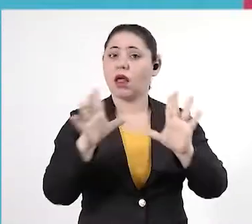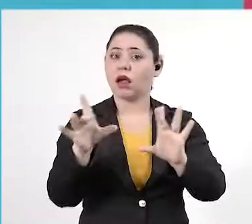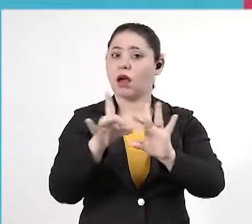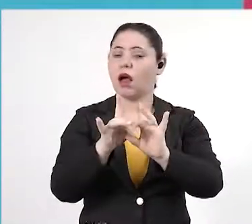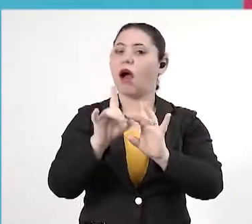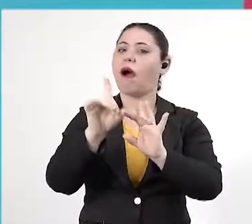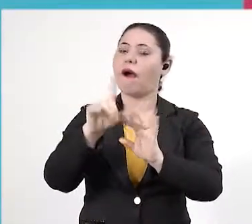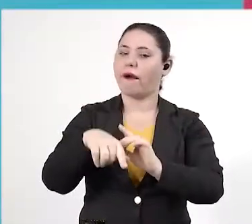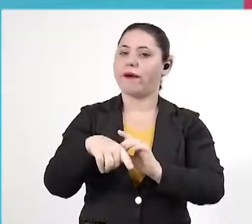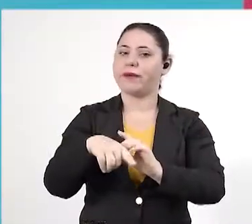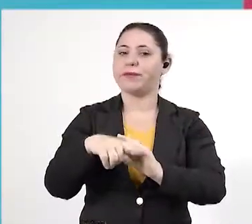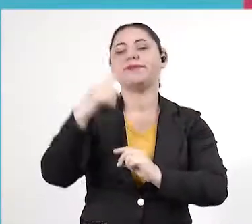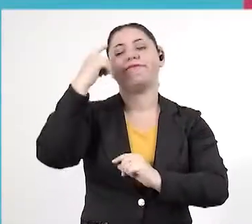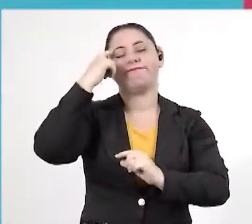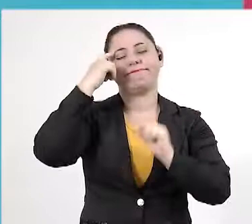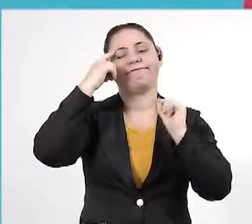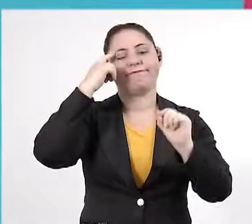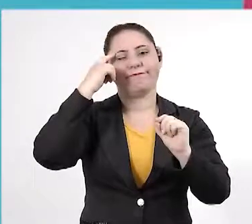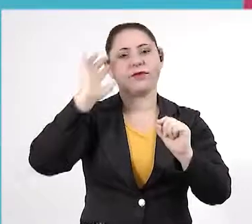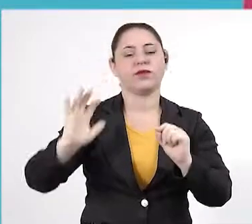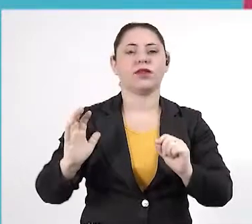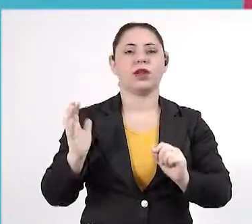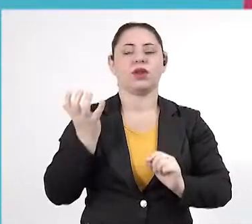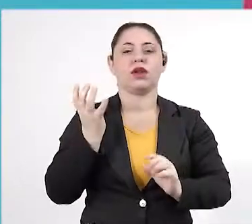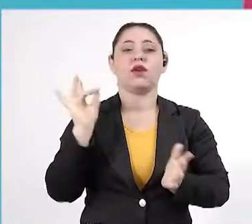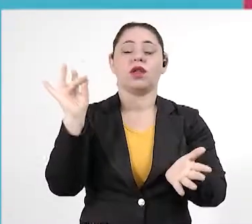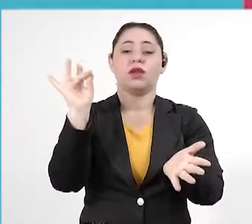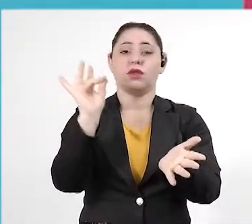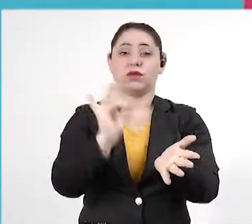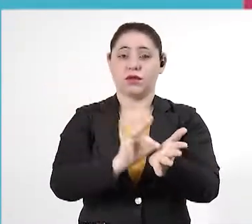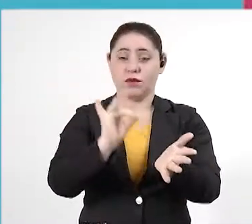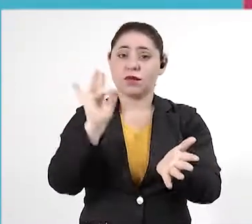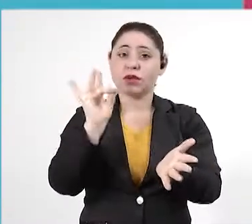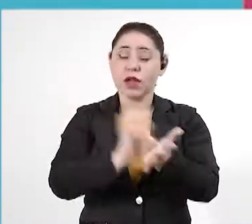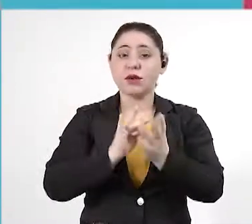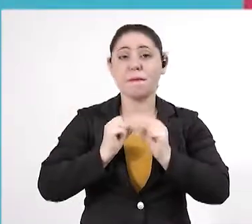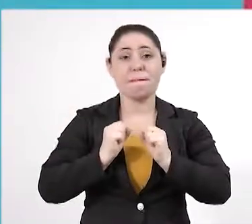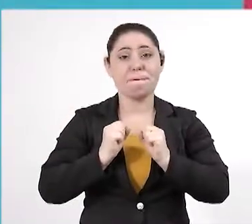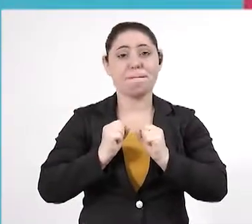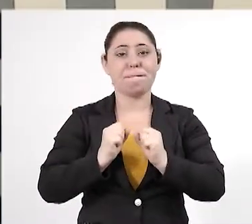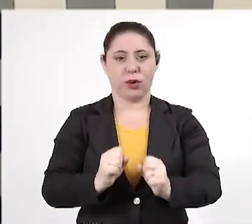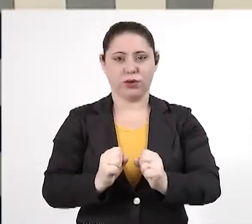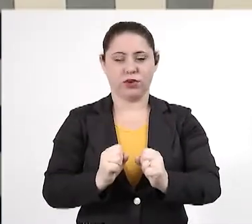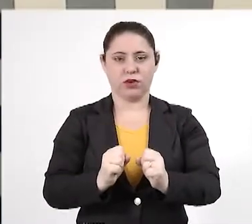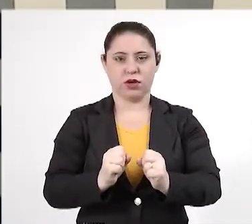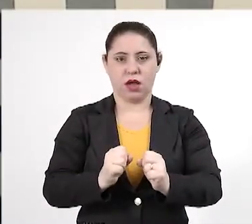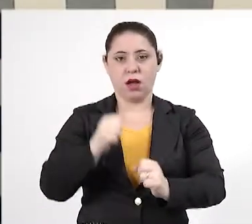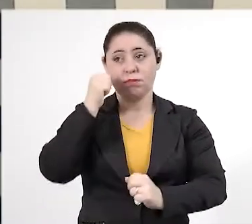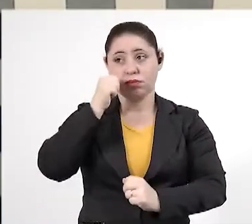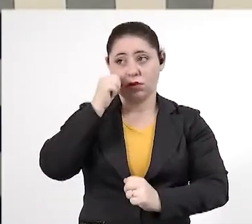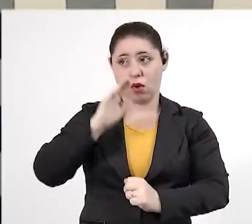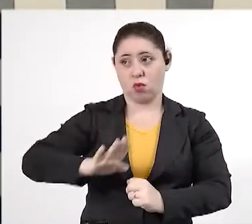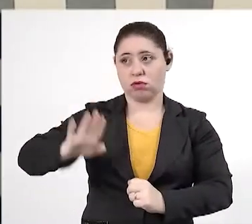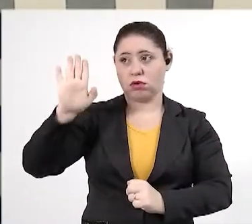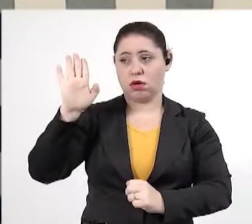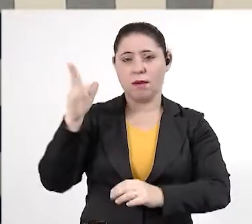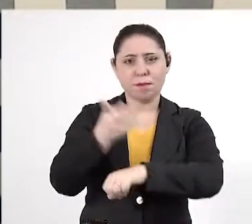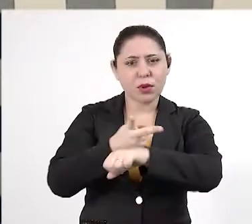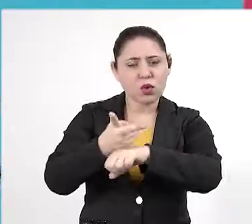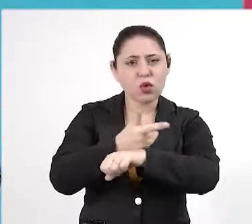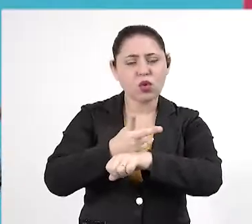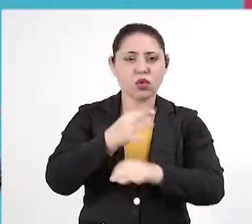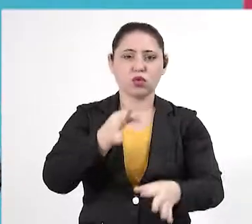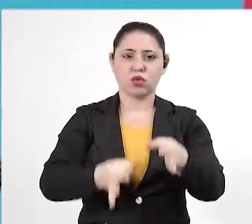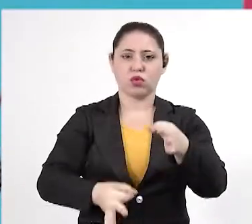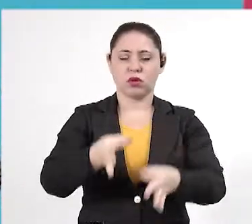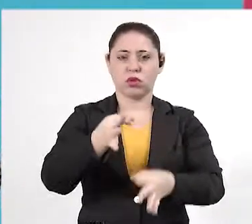que é vinculante, eu acho que aí vai ser possível, que essas candidatas busquem